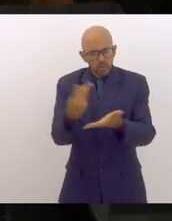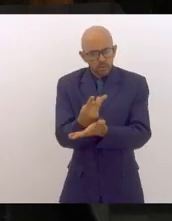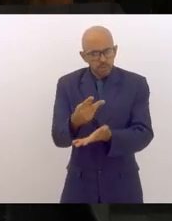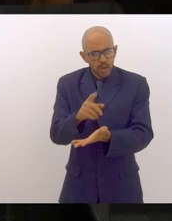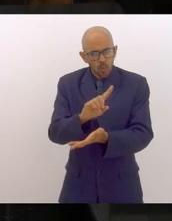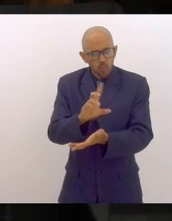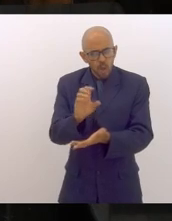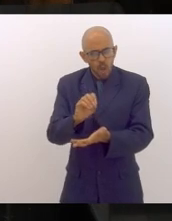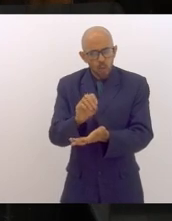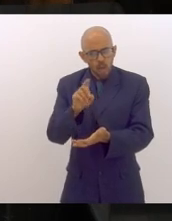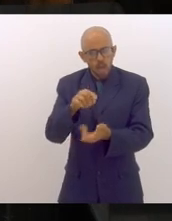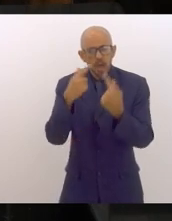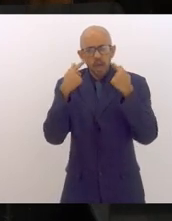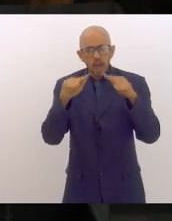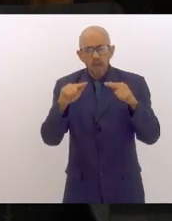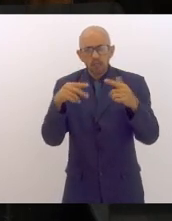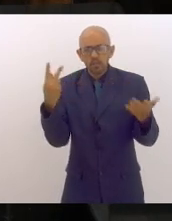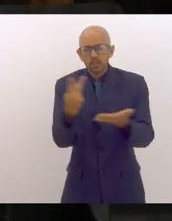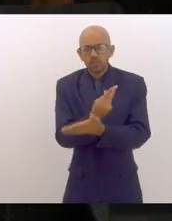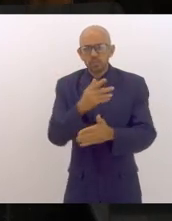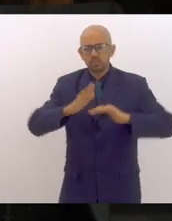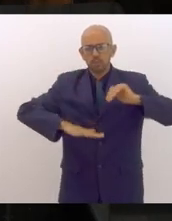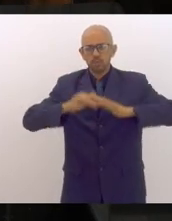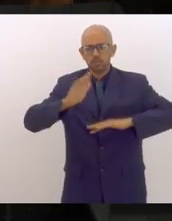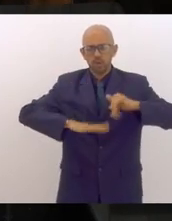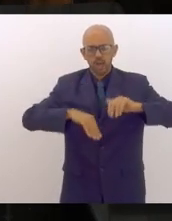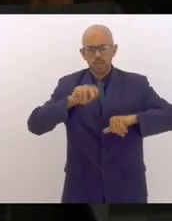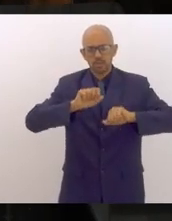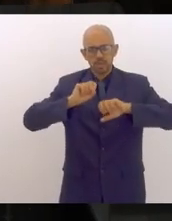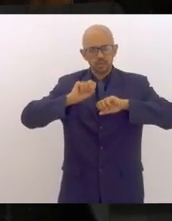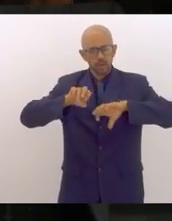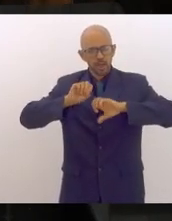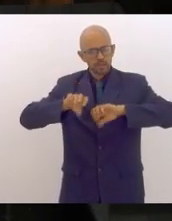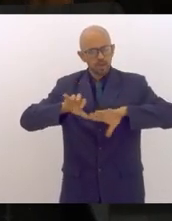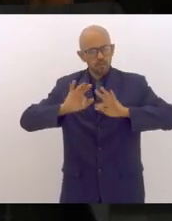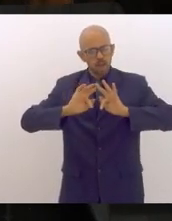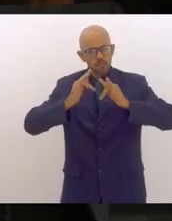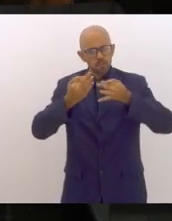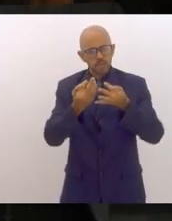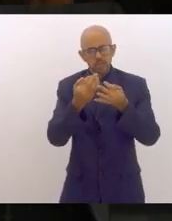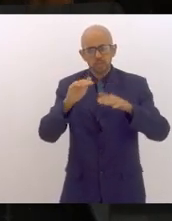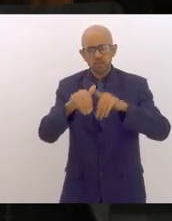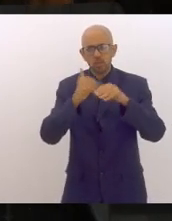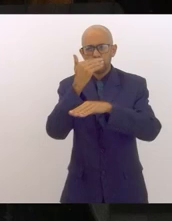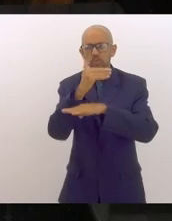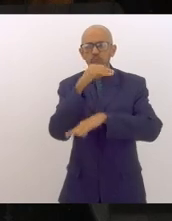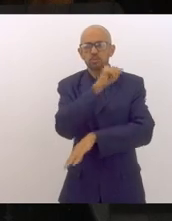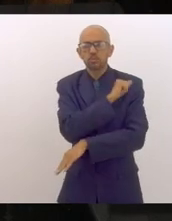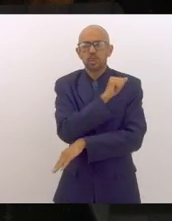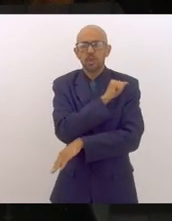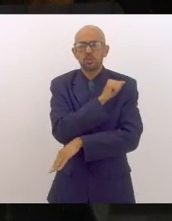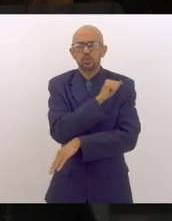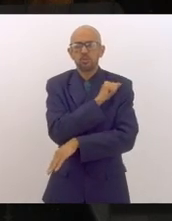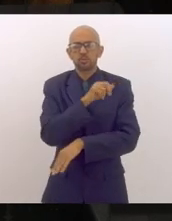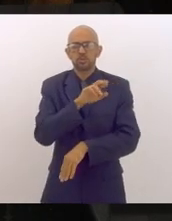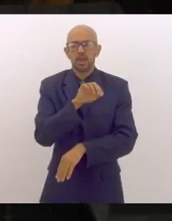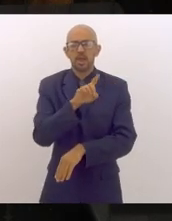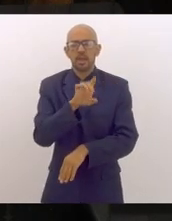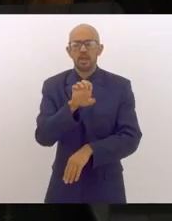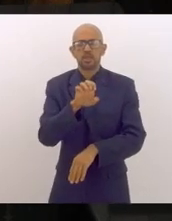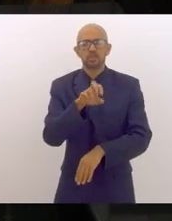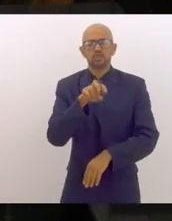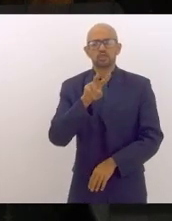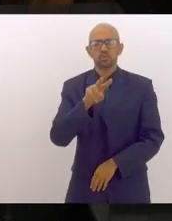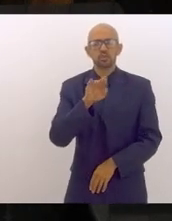a situação de profissionais da educação, de famílias e, sobretudo, de estudantes, de alunos, na rede municipal de Duas Barras. Já vim aqui